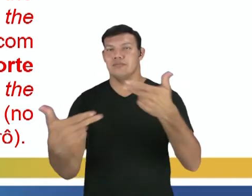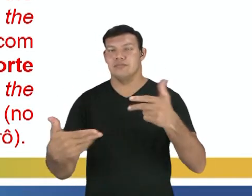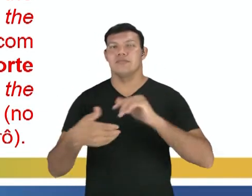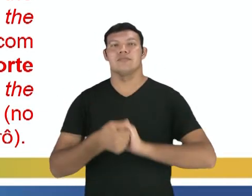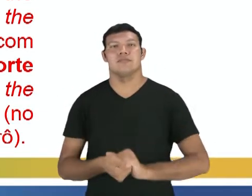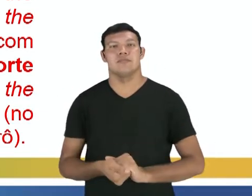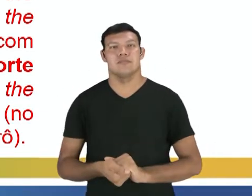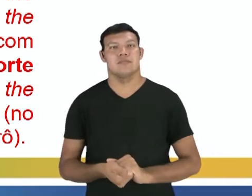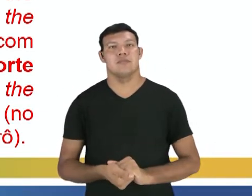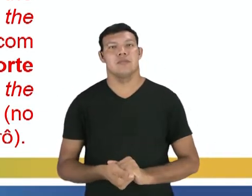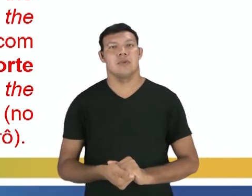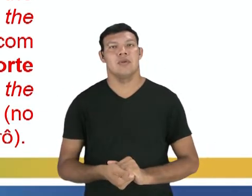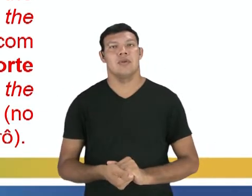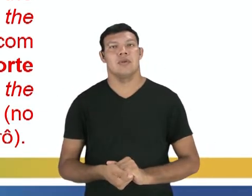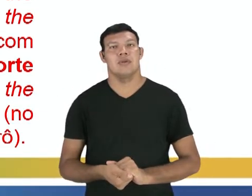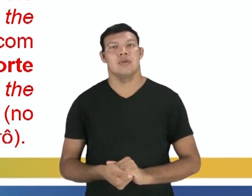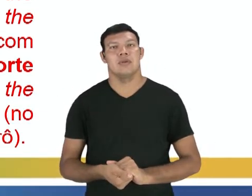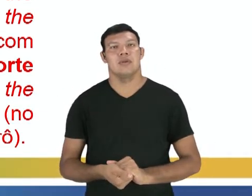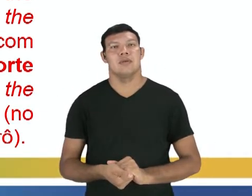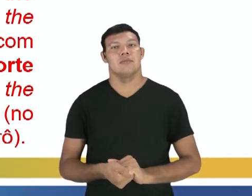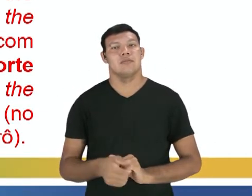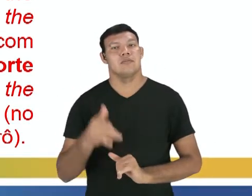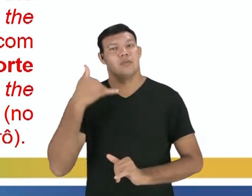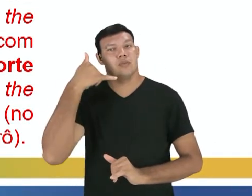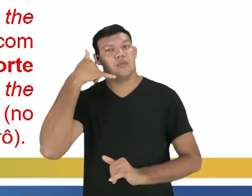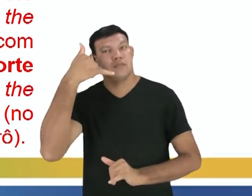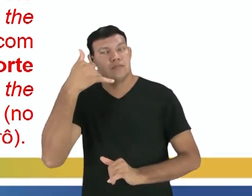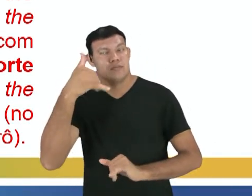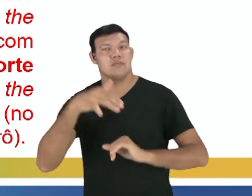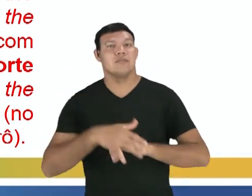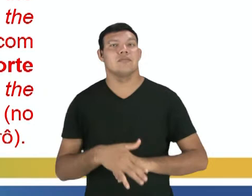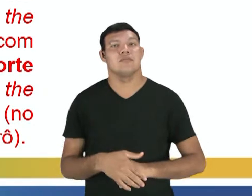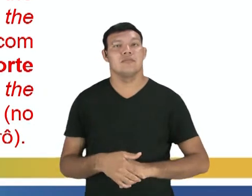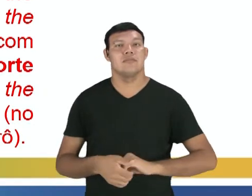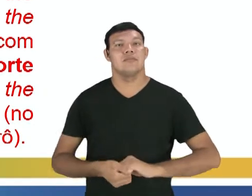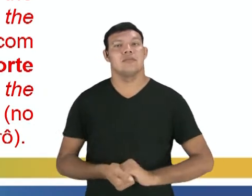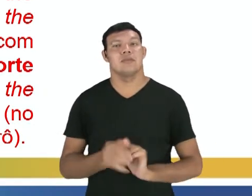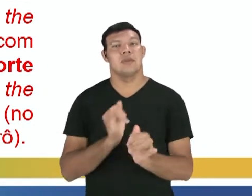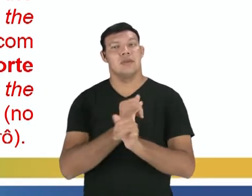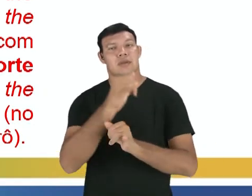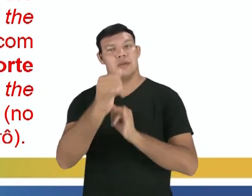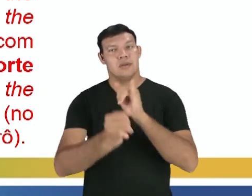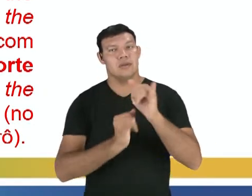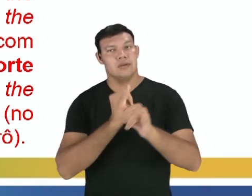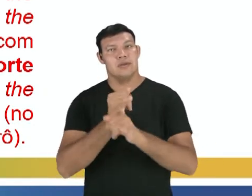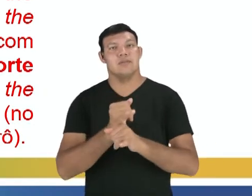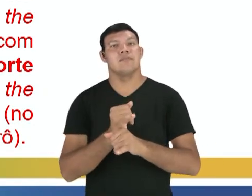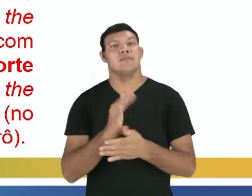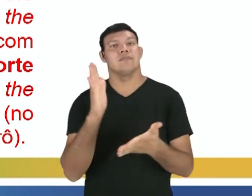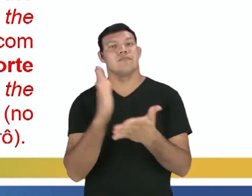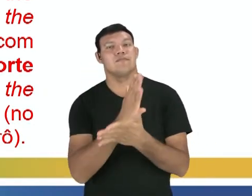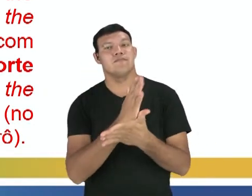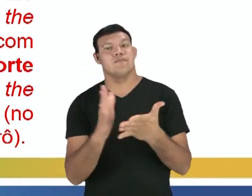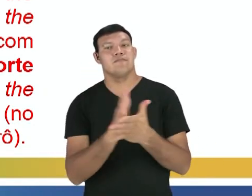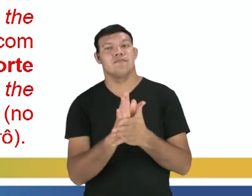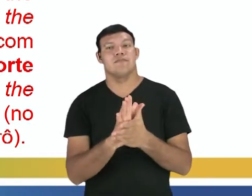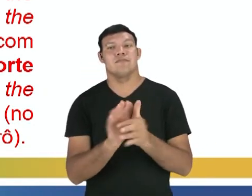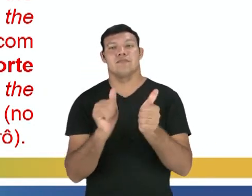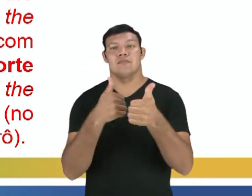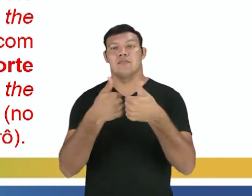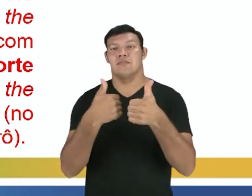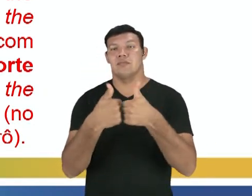onde som ao celular um dente né na internet e também com alguns meios de